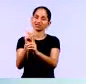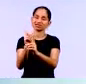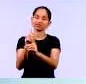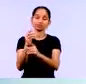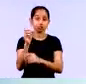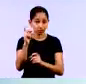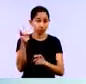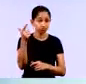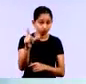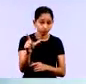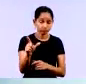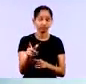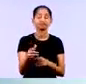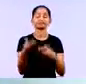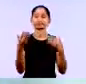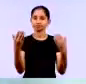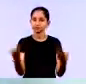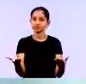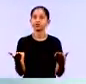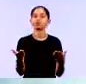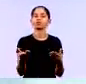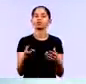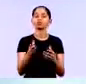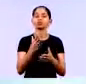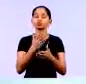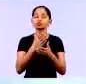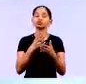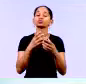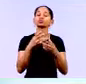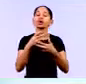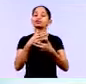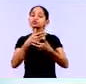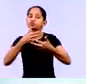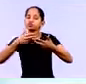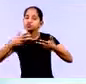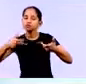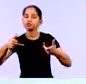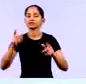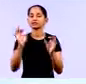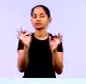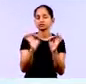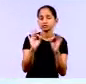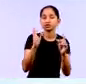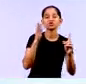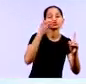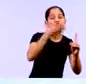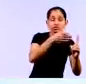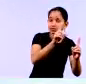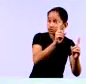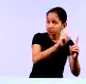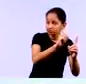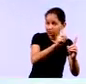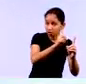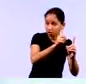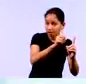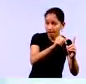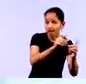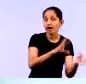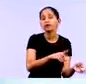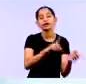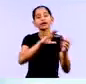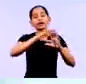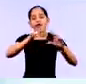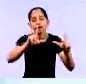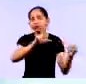Vou repetir, quer que repita? O que não for custo direto é